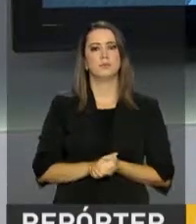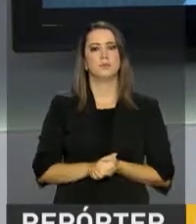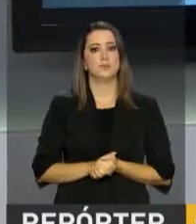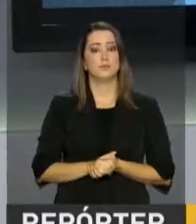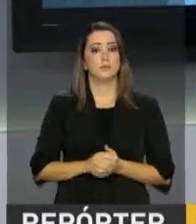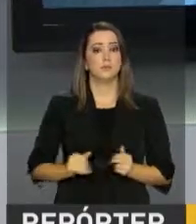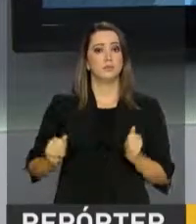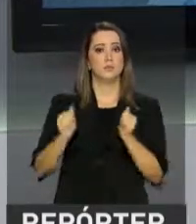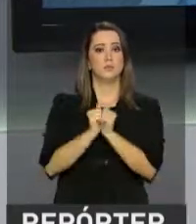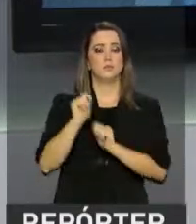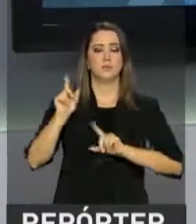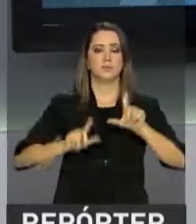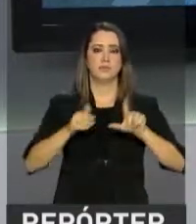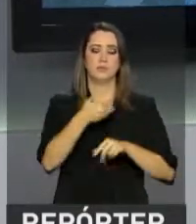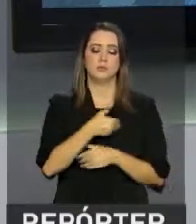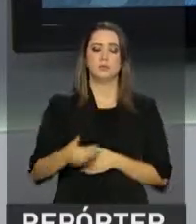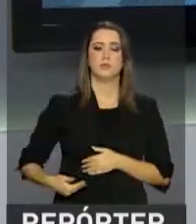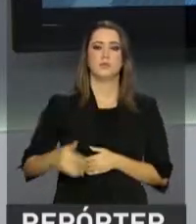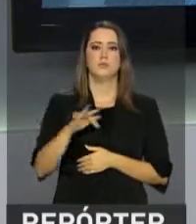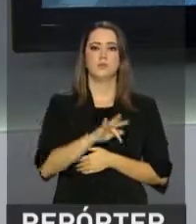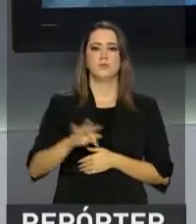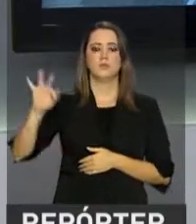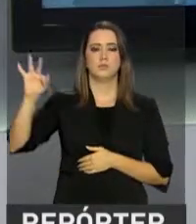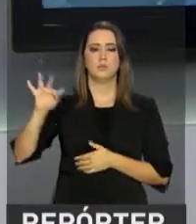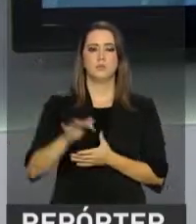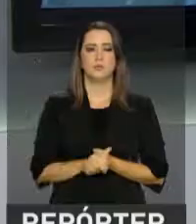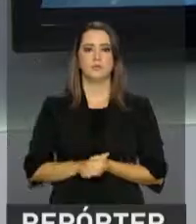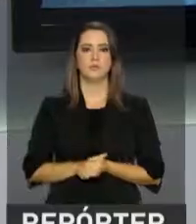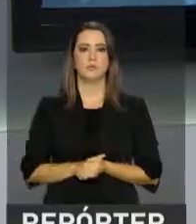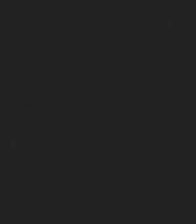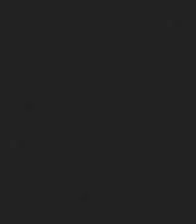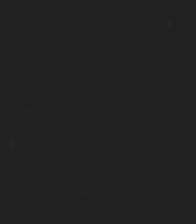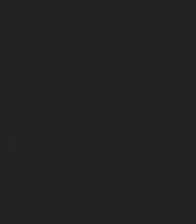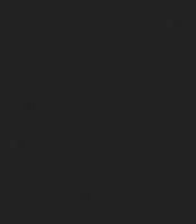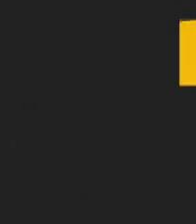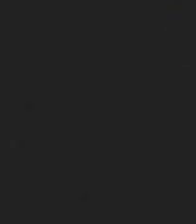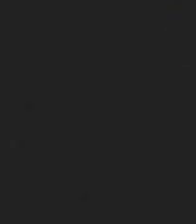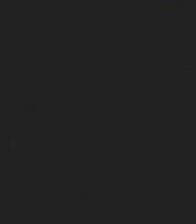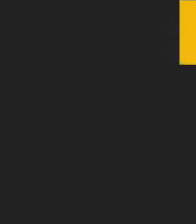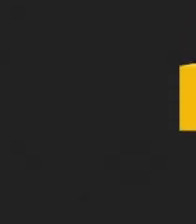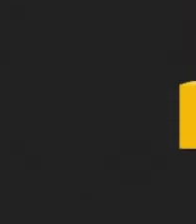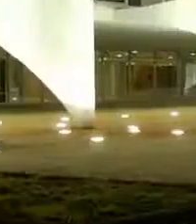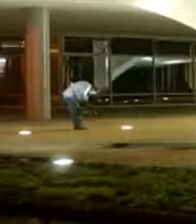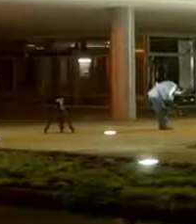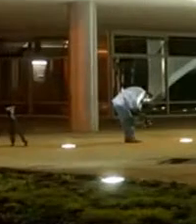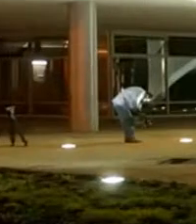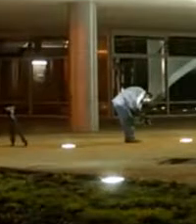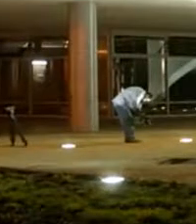internet. Continue com a gente na NBR, a TV do Governo Federal.